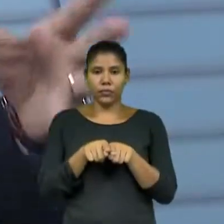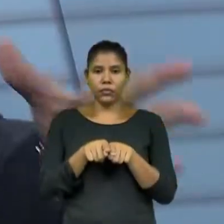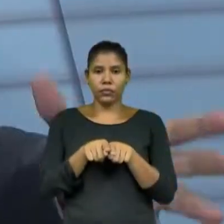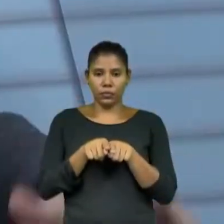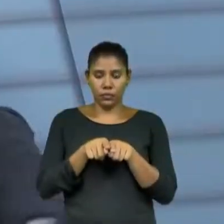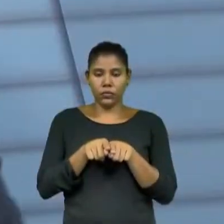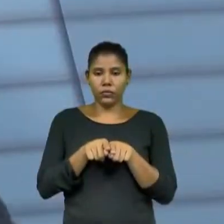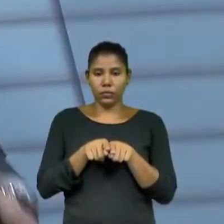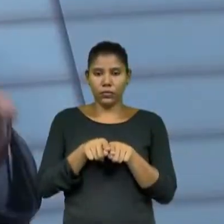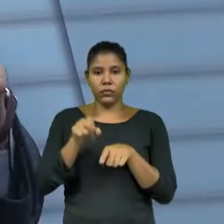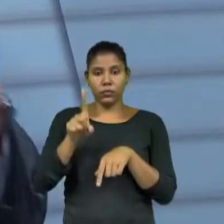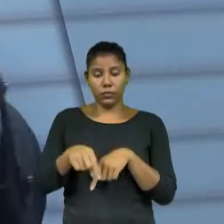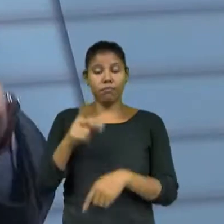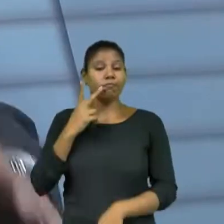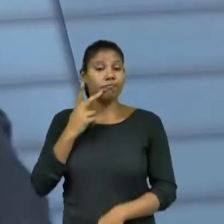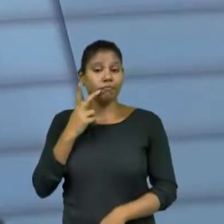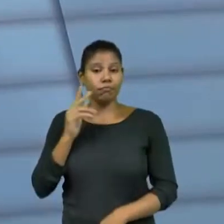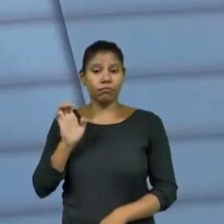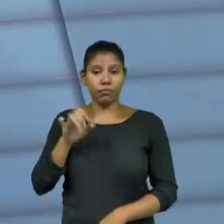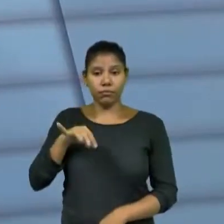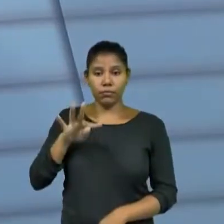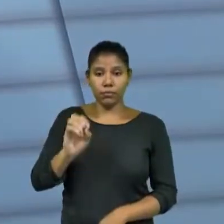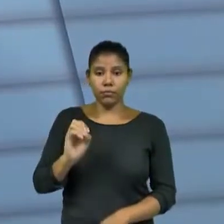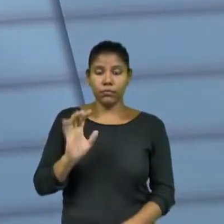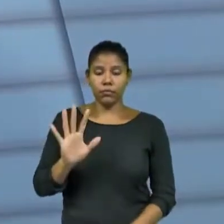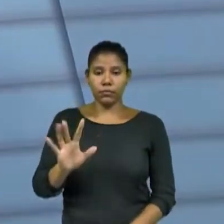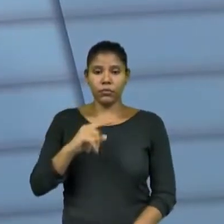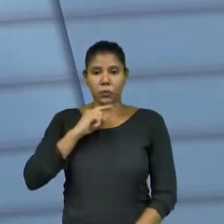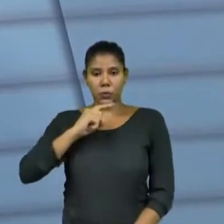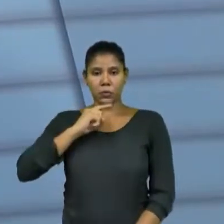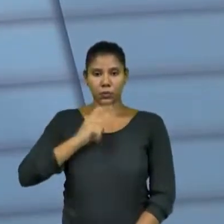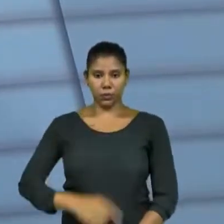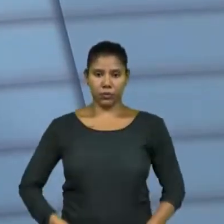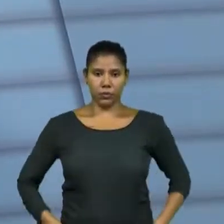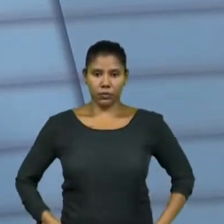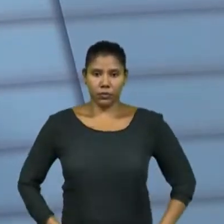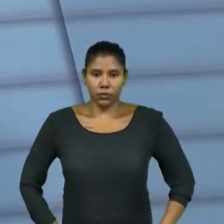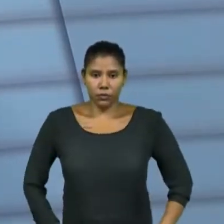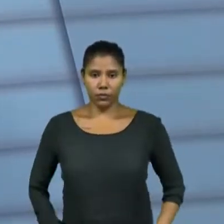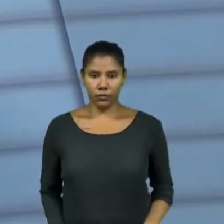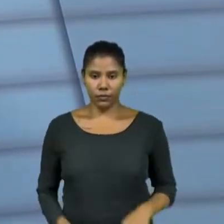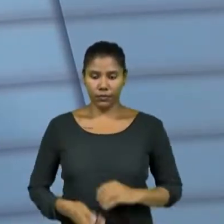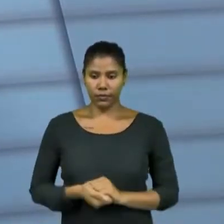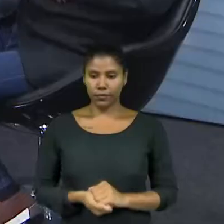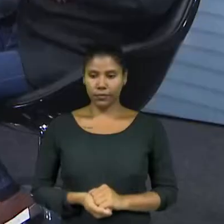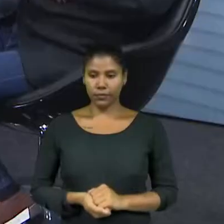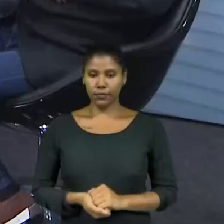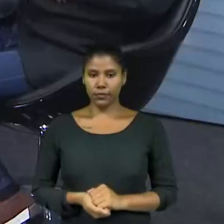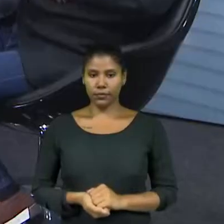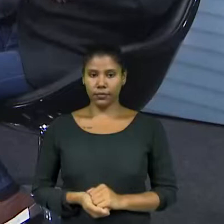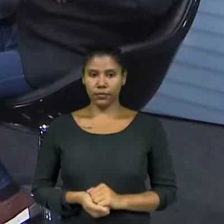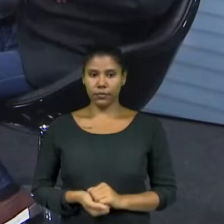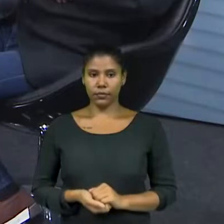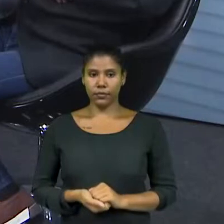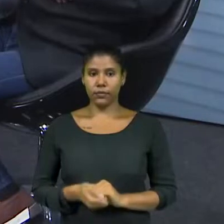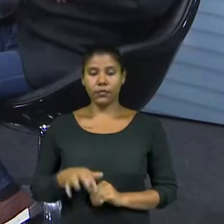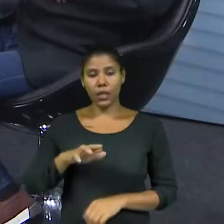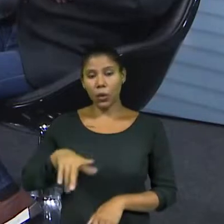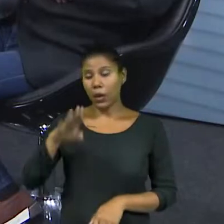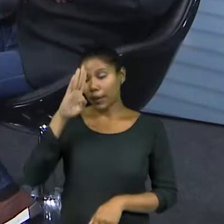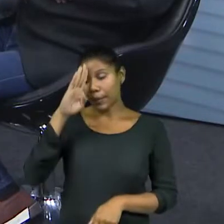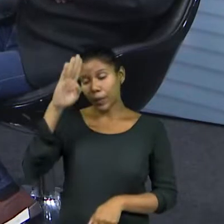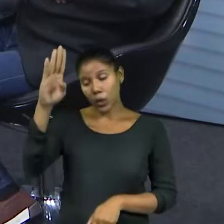é cearense, né? Cearense. Mas não estava... Entendendo, né, o processo. Não estava... Assim, não era prioridade para o